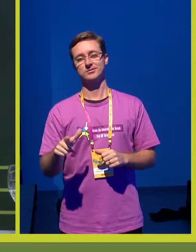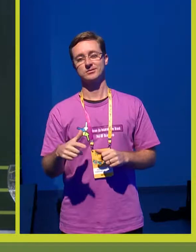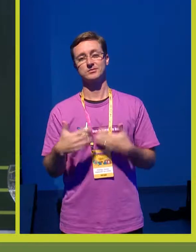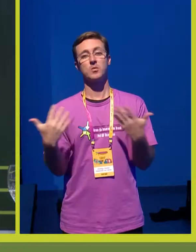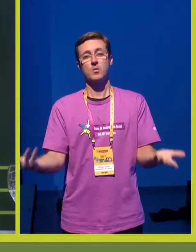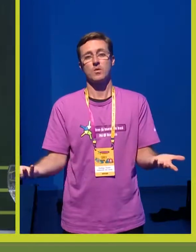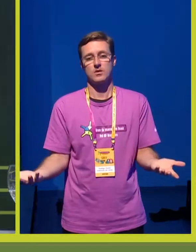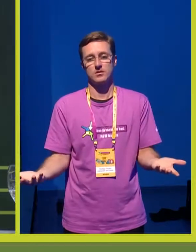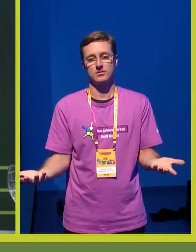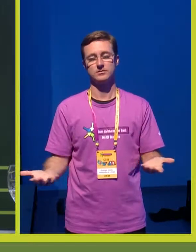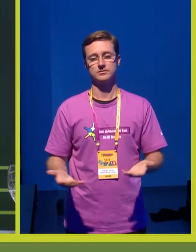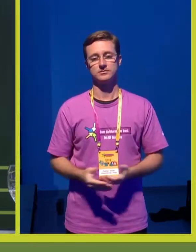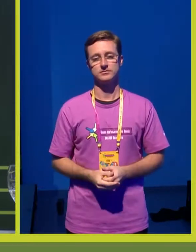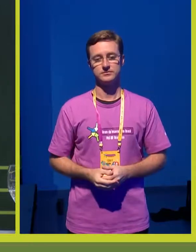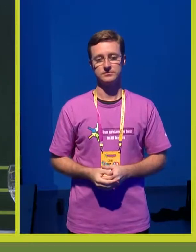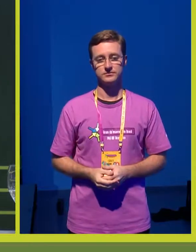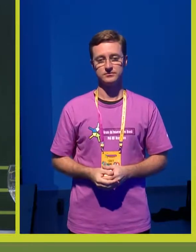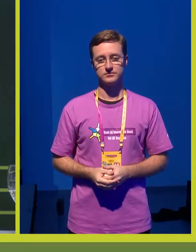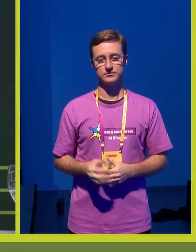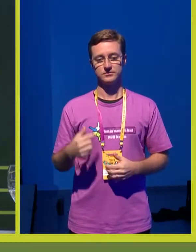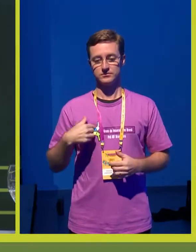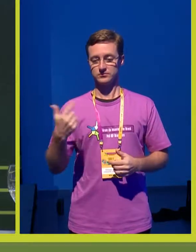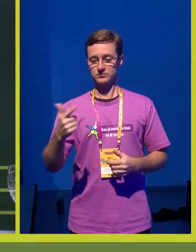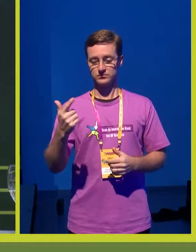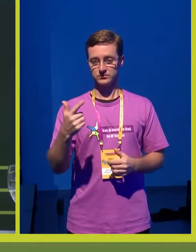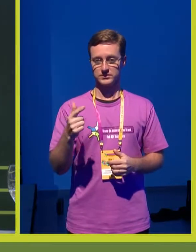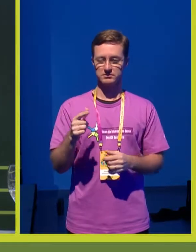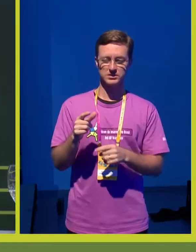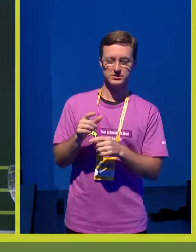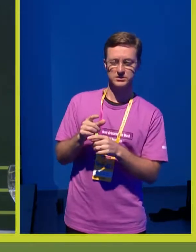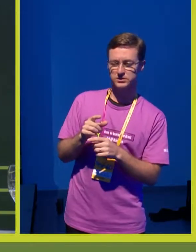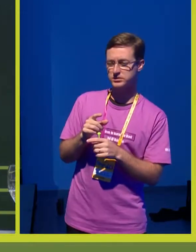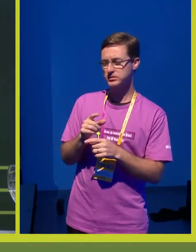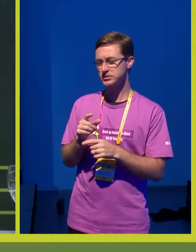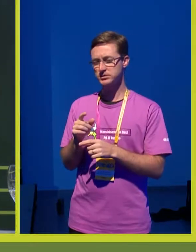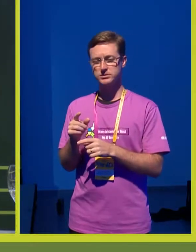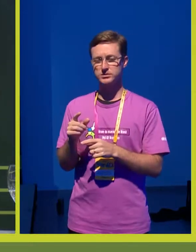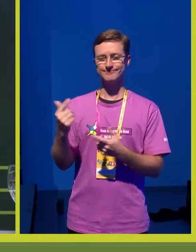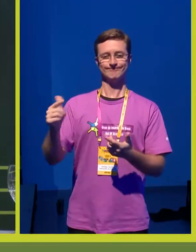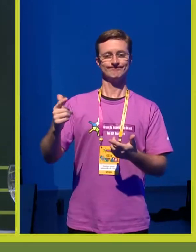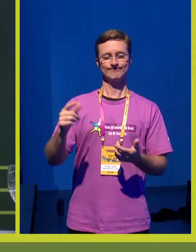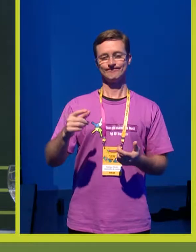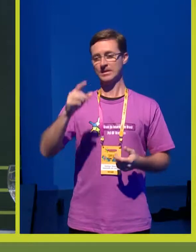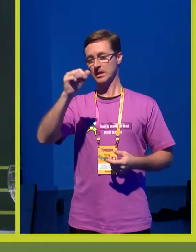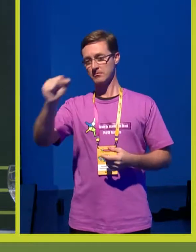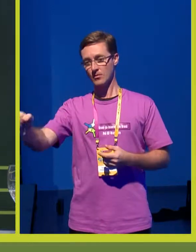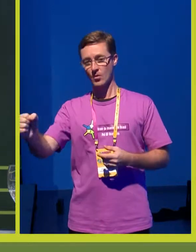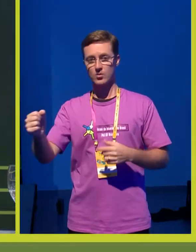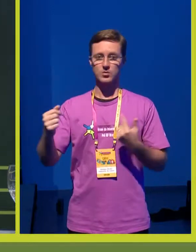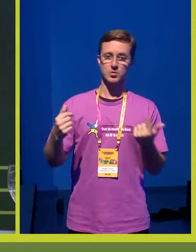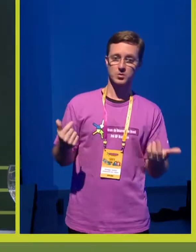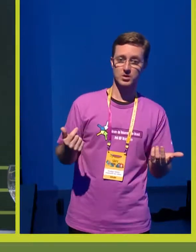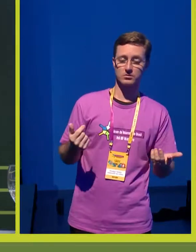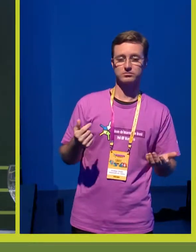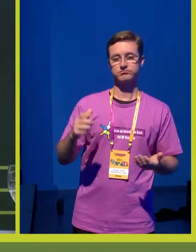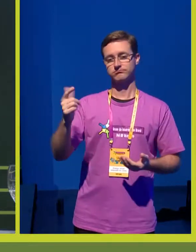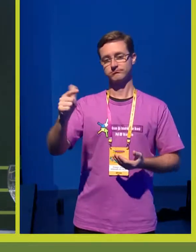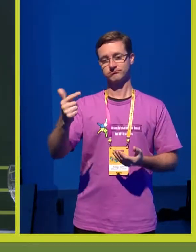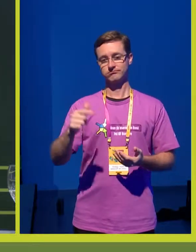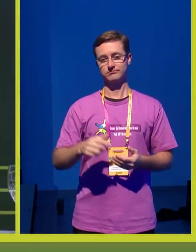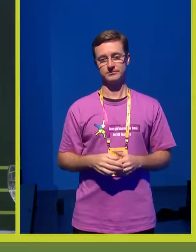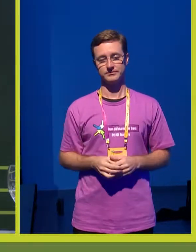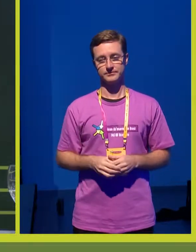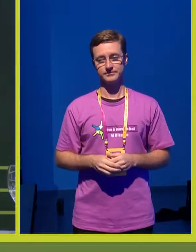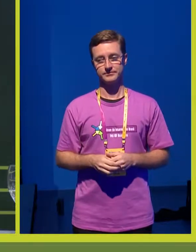lógica então se agora eu não tenho mais uma suspeita concreta contra alguém de ter participado ou estar envolvido num crime punível com